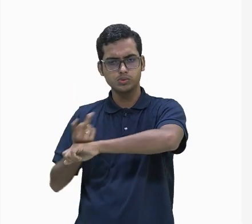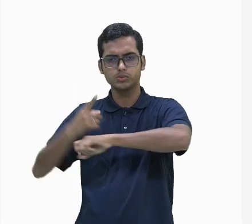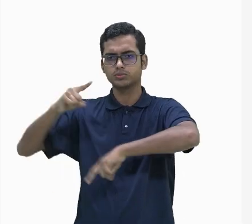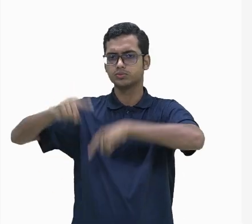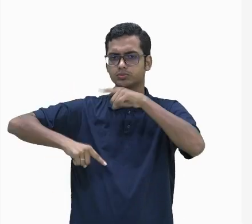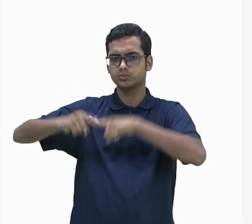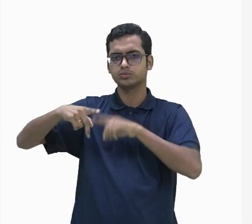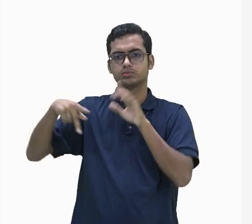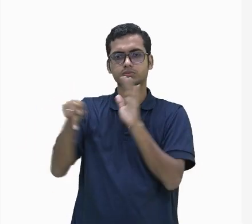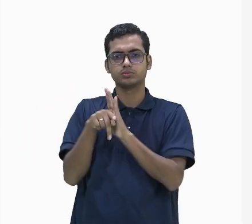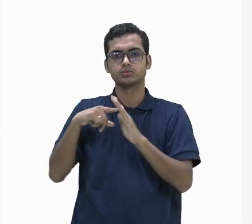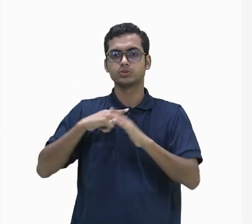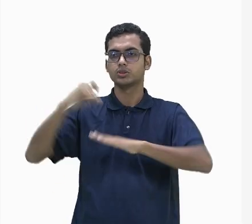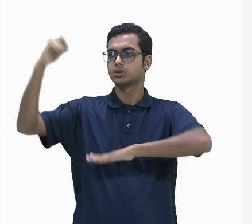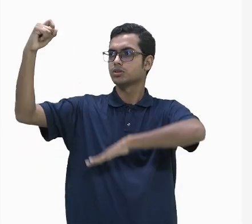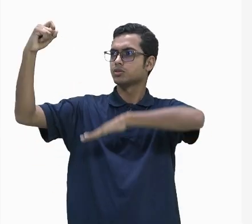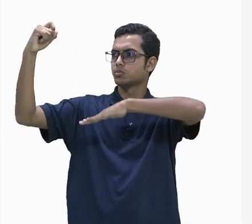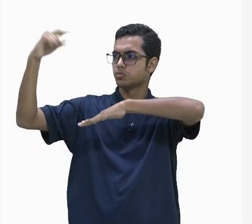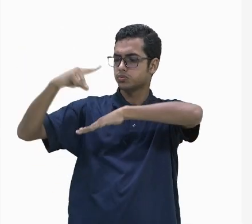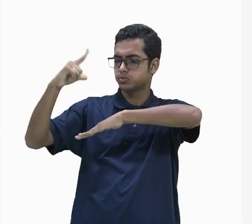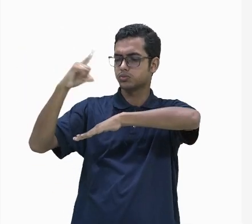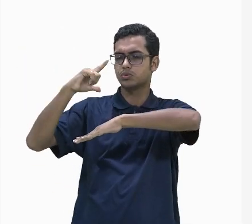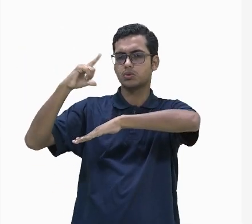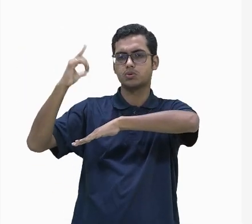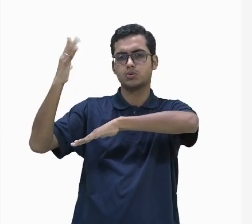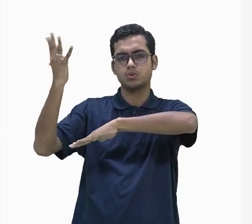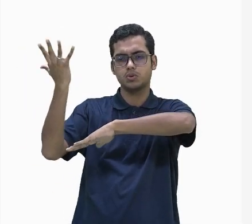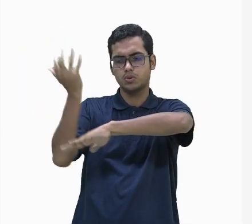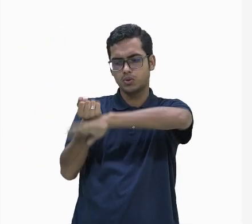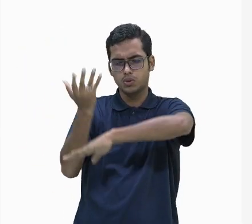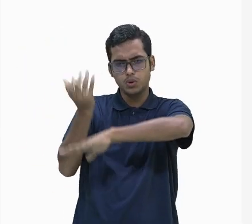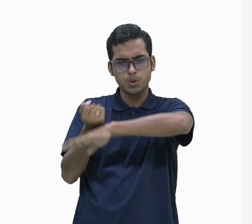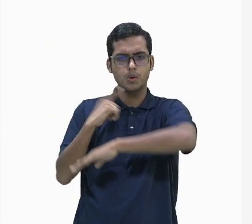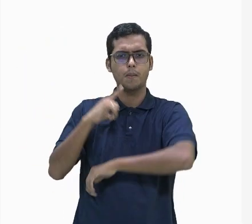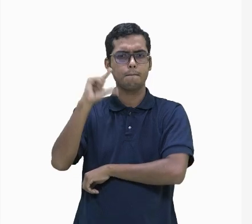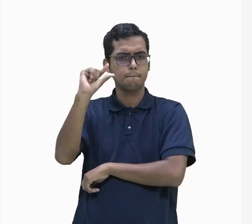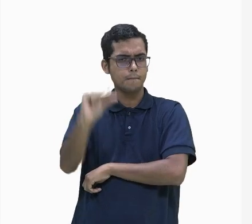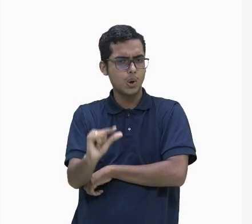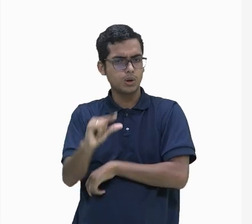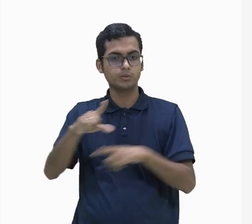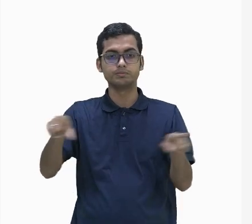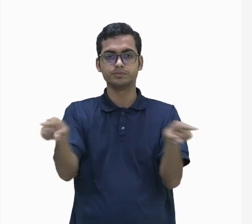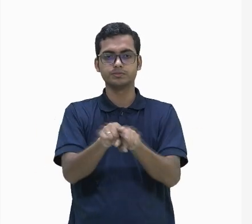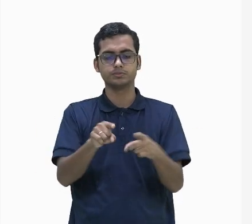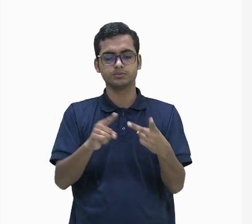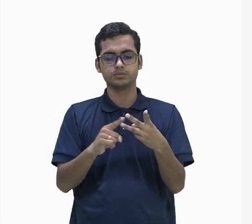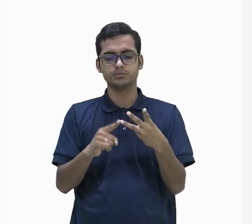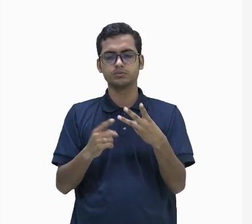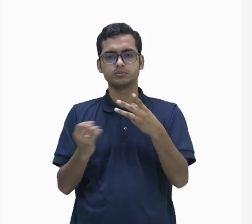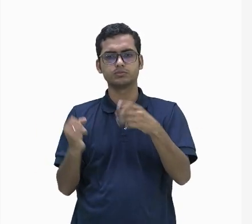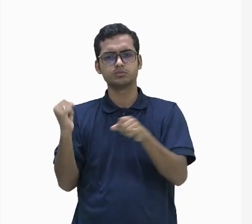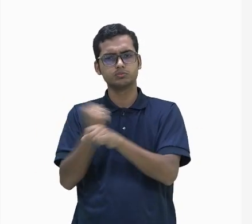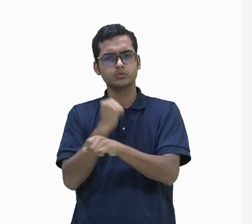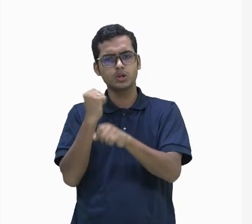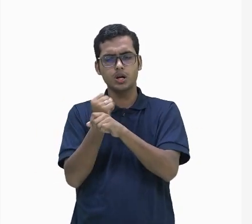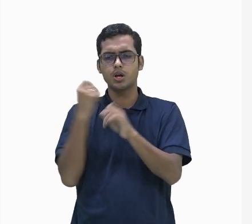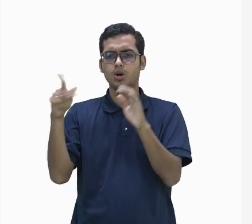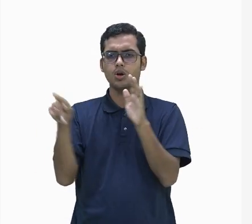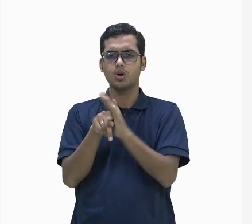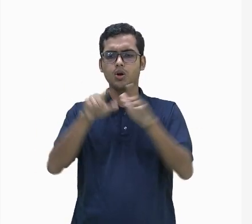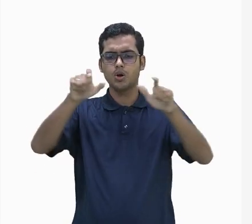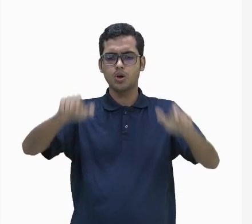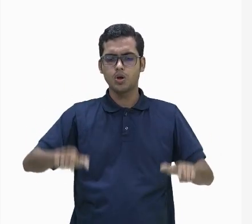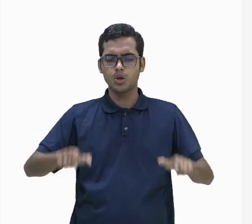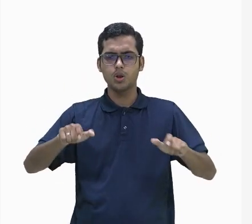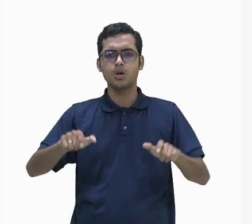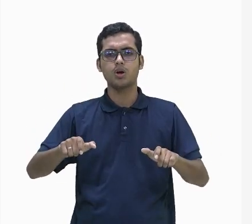uma menor absorção de calor, e a criação de espaços verdes, né? De parques, porque